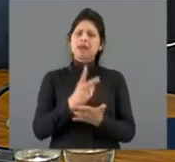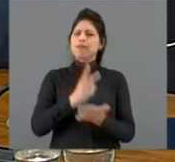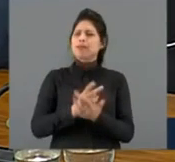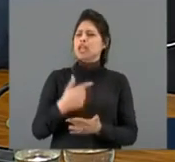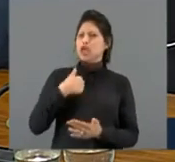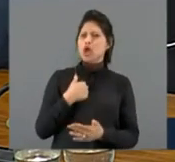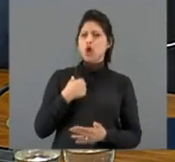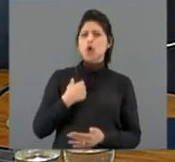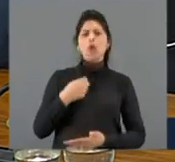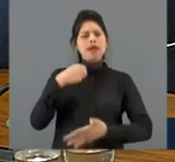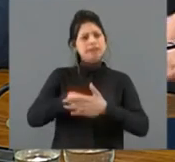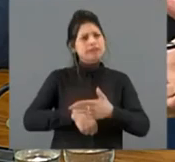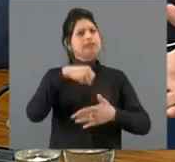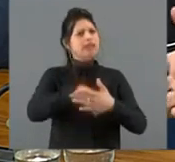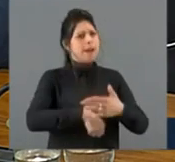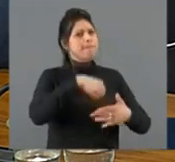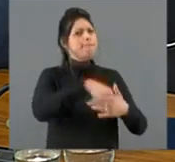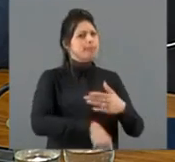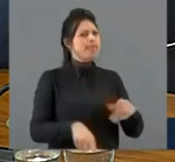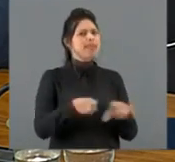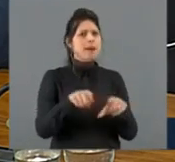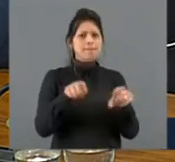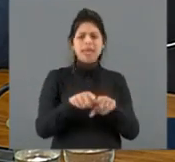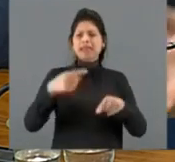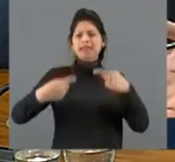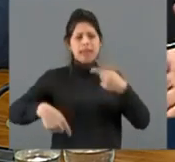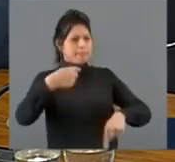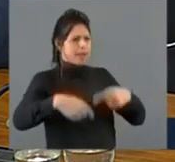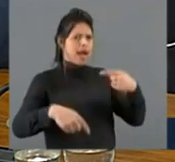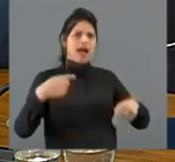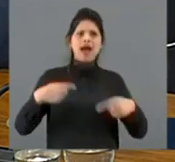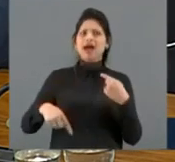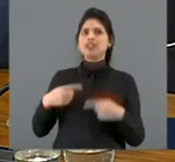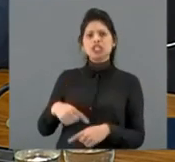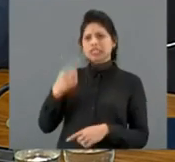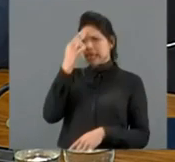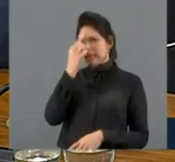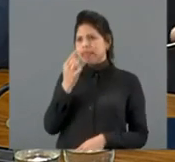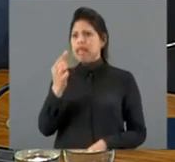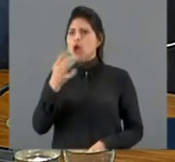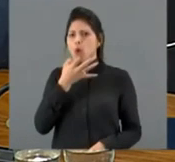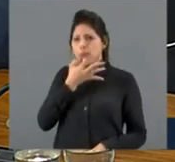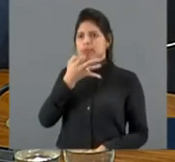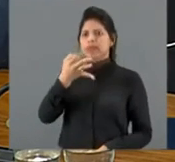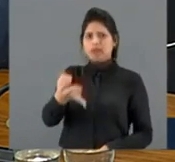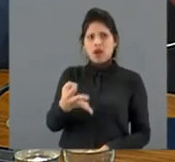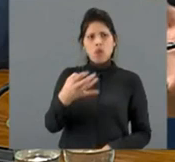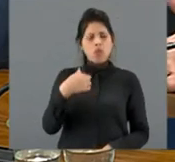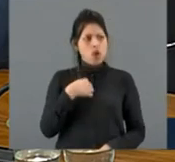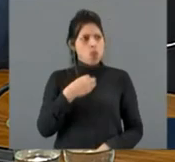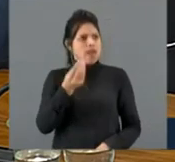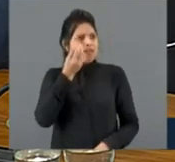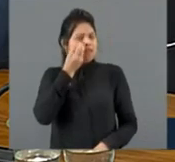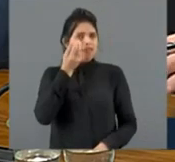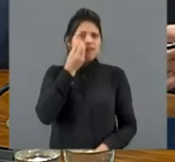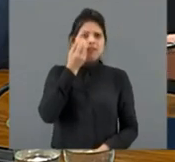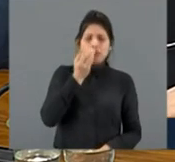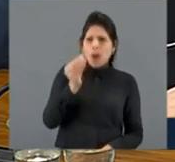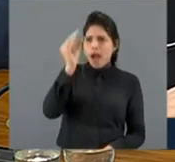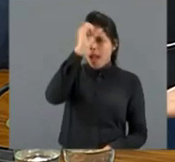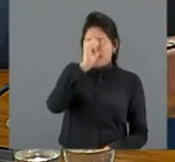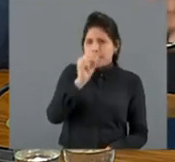combate, em debates, evidentemente, em conflito de ideias, eu cada vez mais tenho tentado